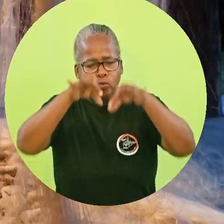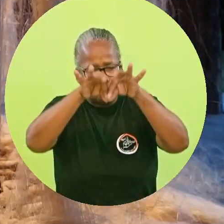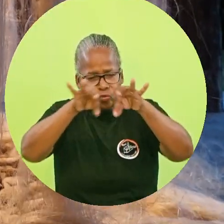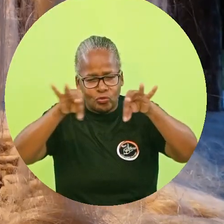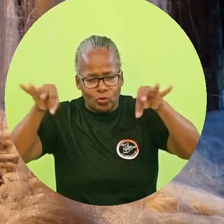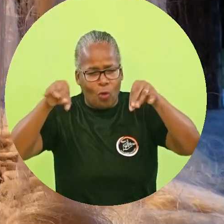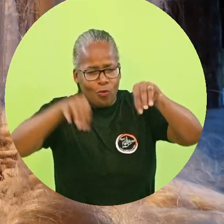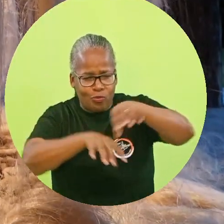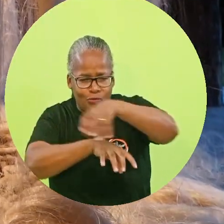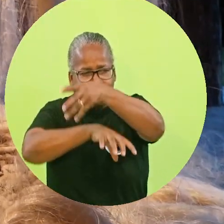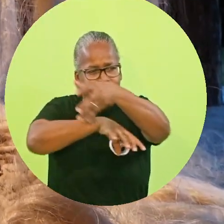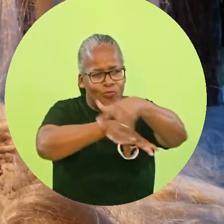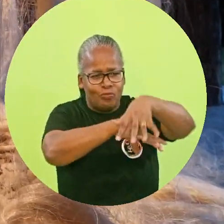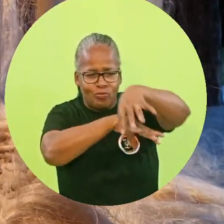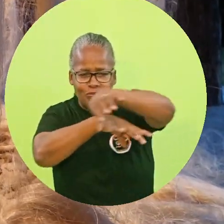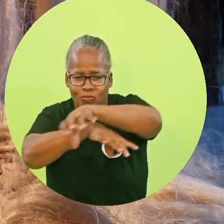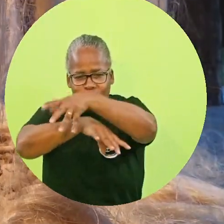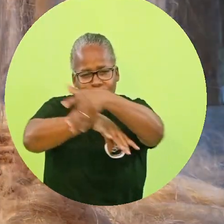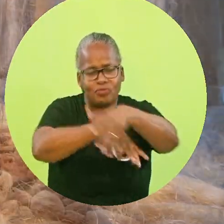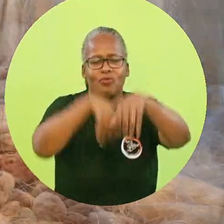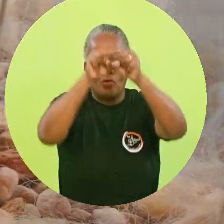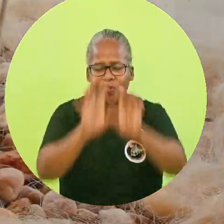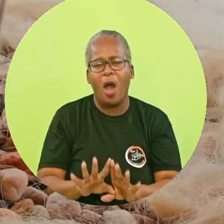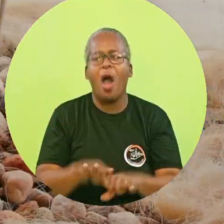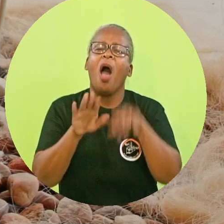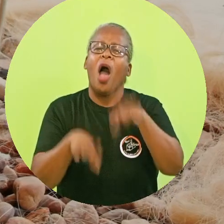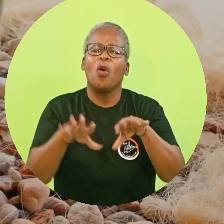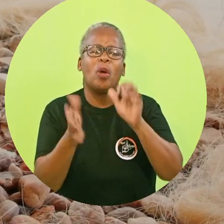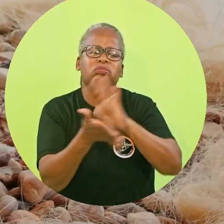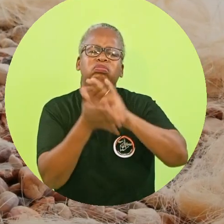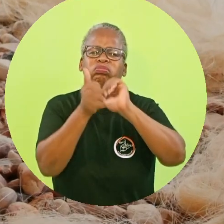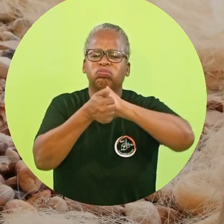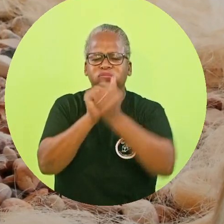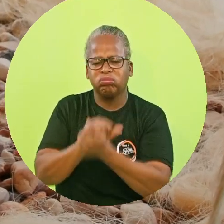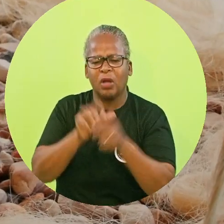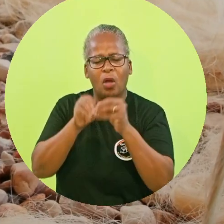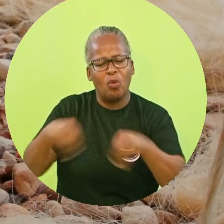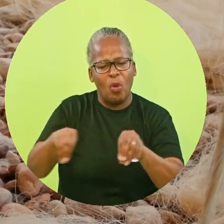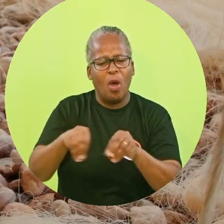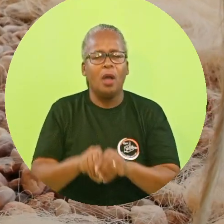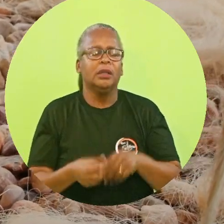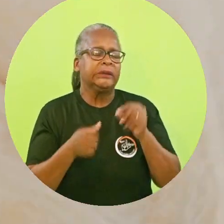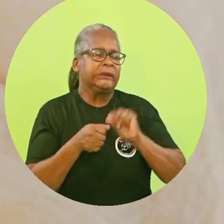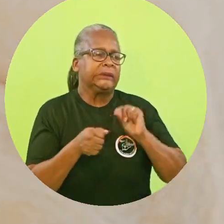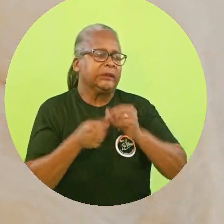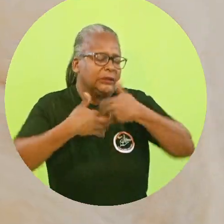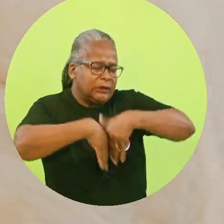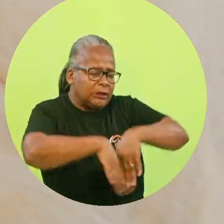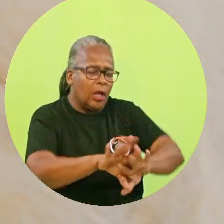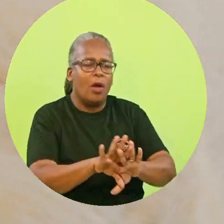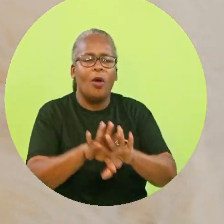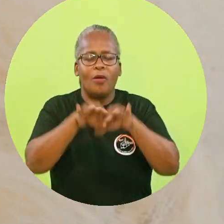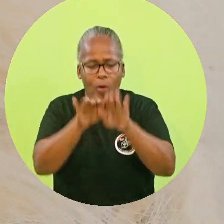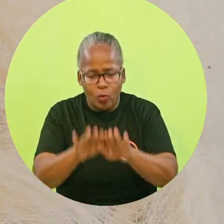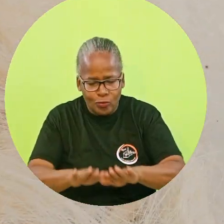sua coreografia da queda. Algumas se romperam, desfiando-se em fios cada vez mais tênues e repousando